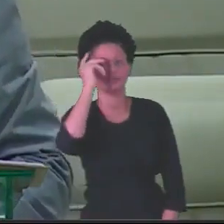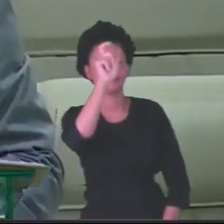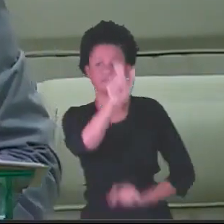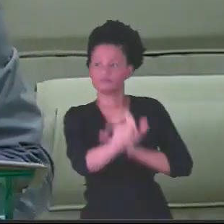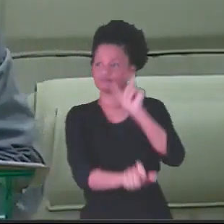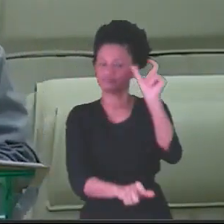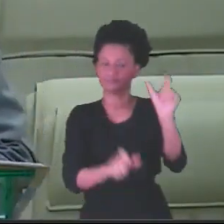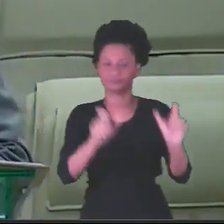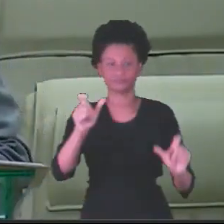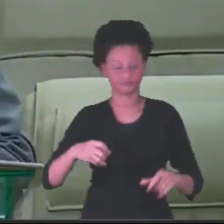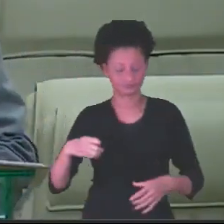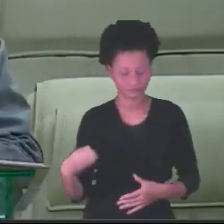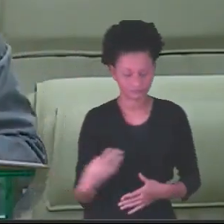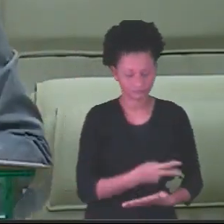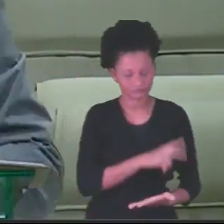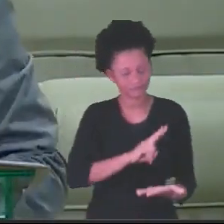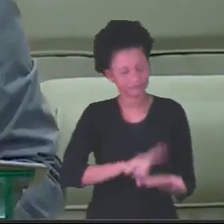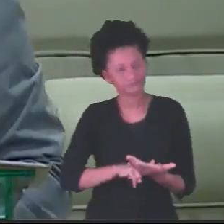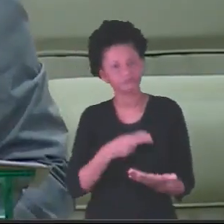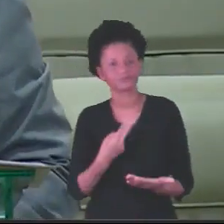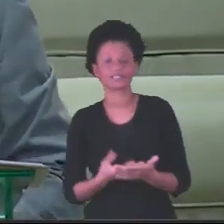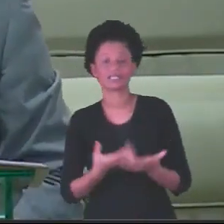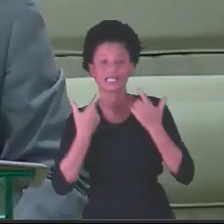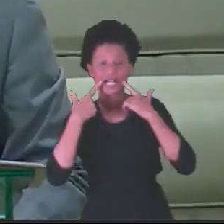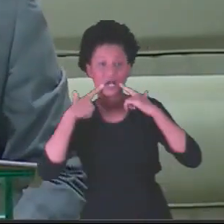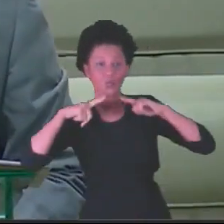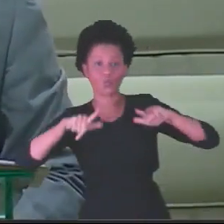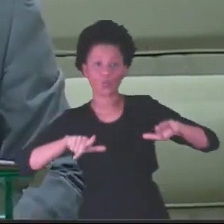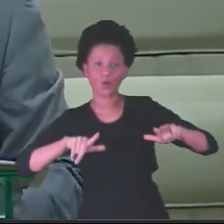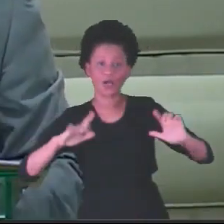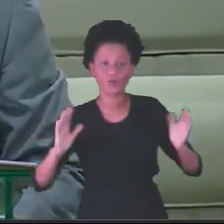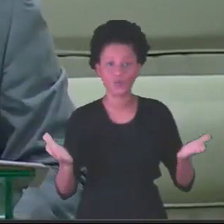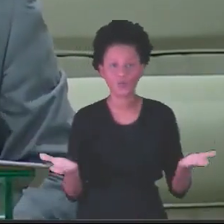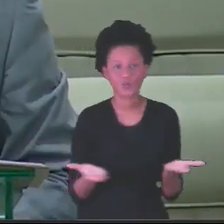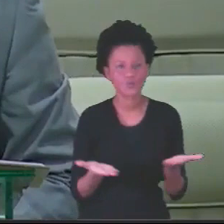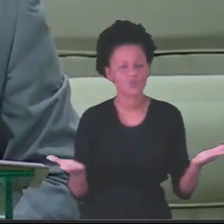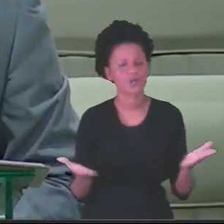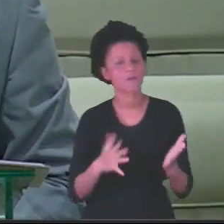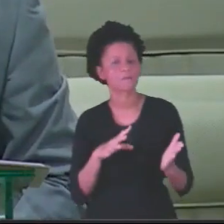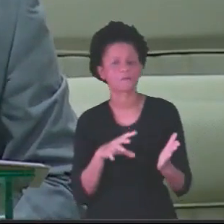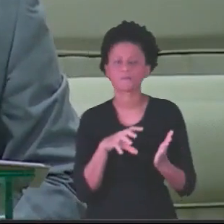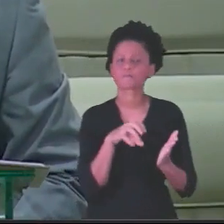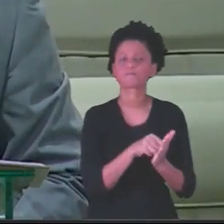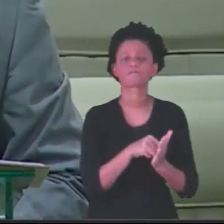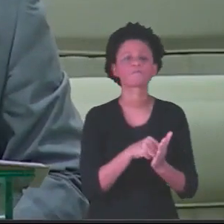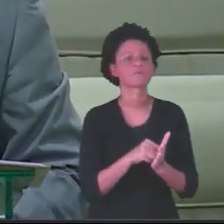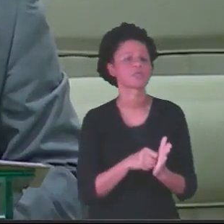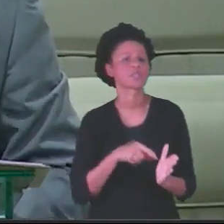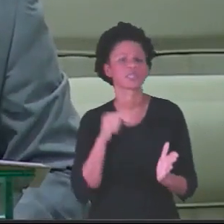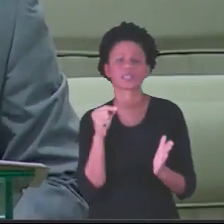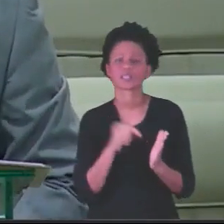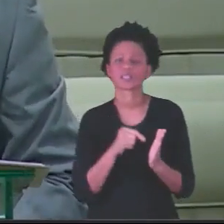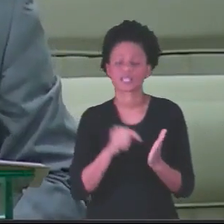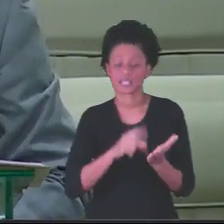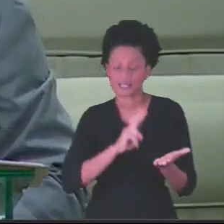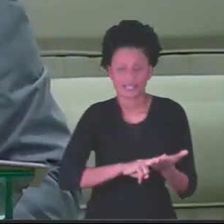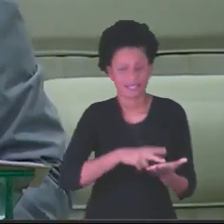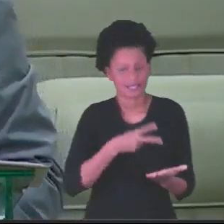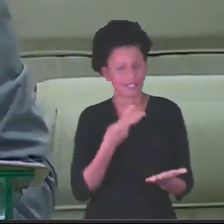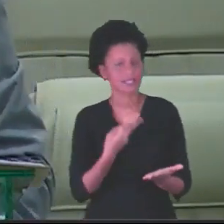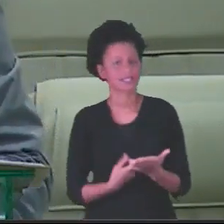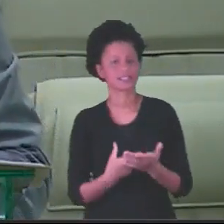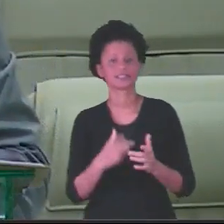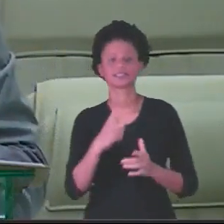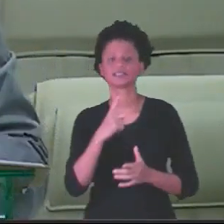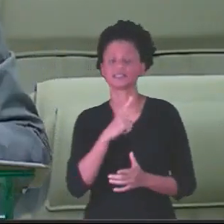e a nova tradução na linguagem de hoje ela registra na sua tradução